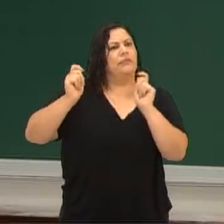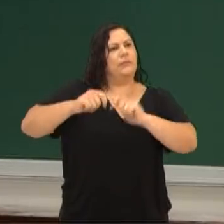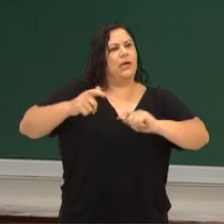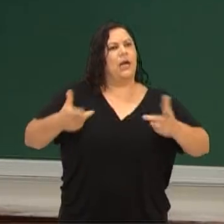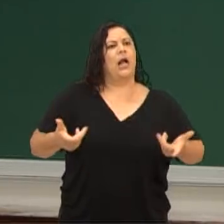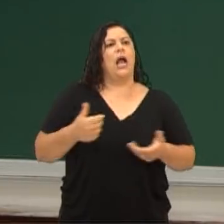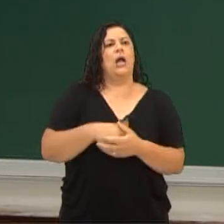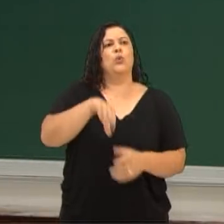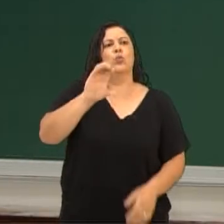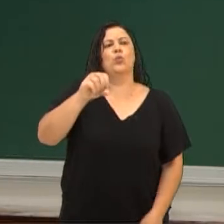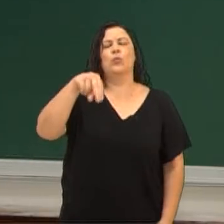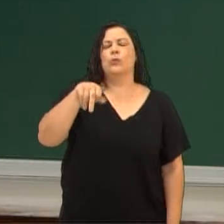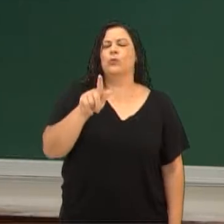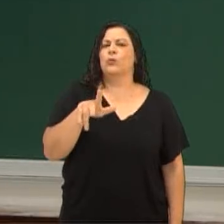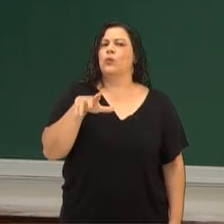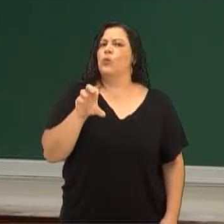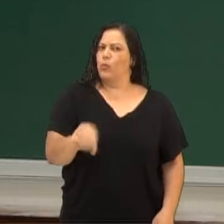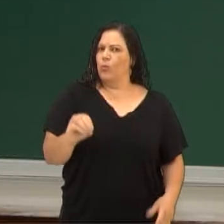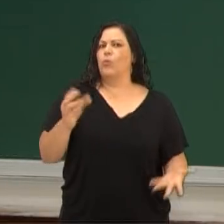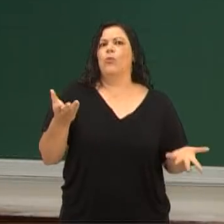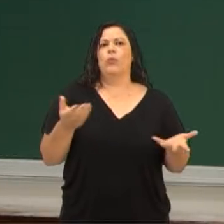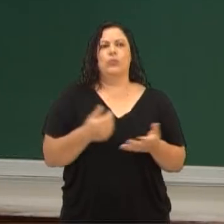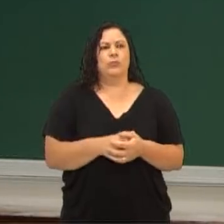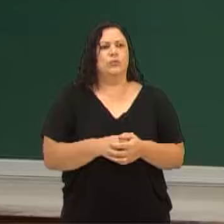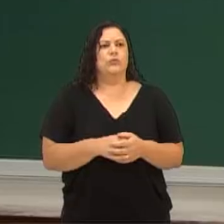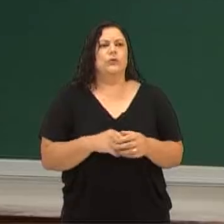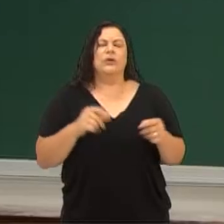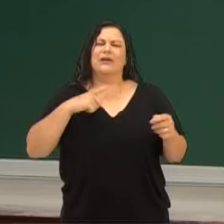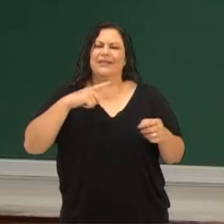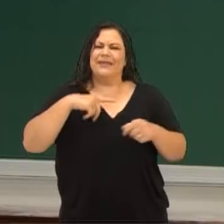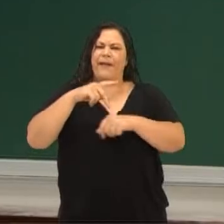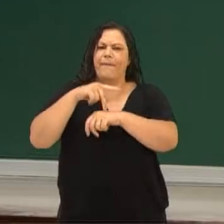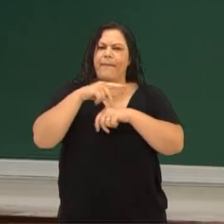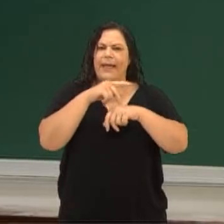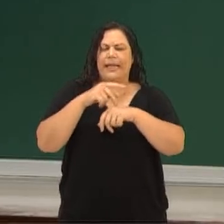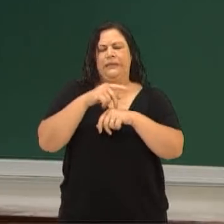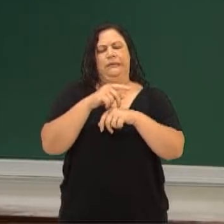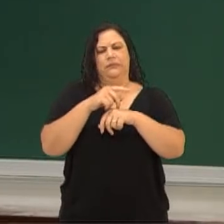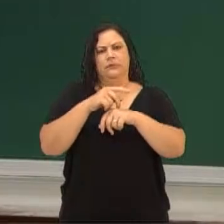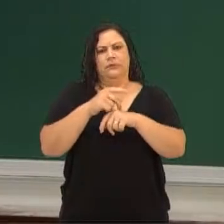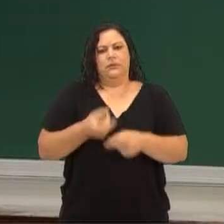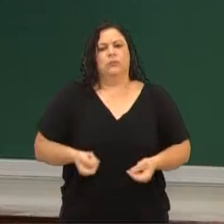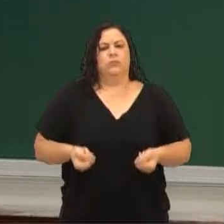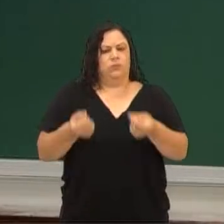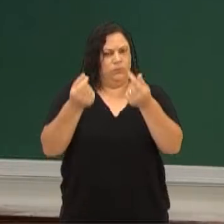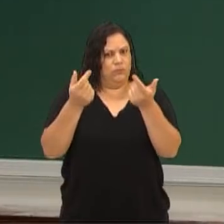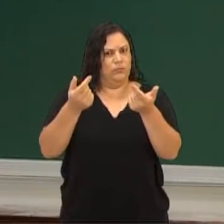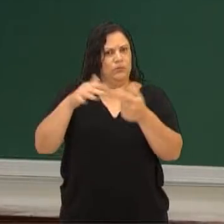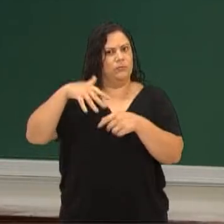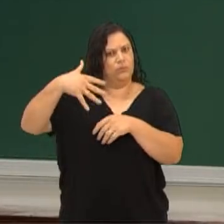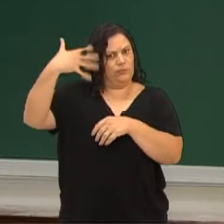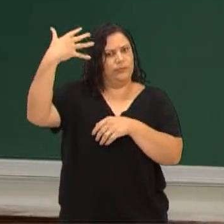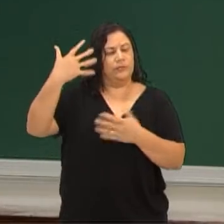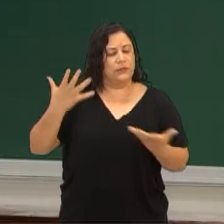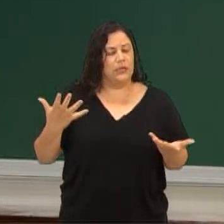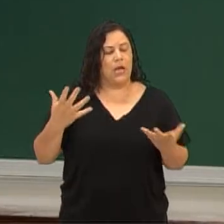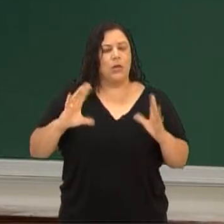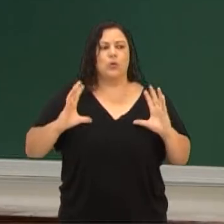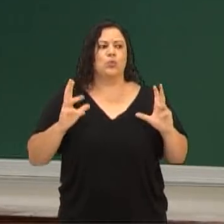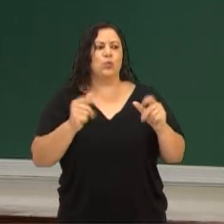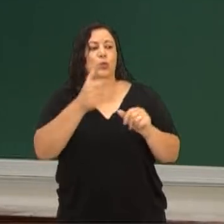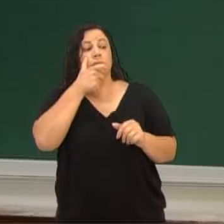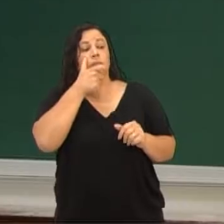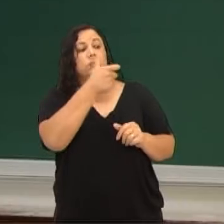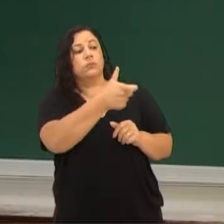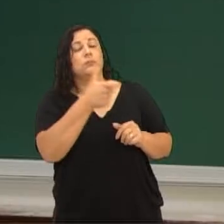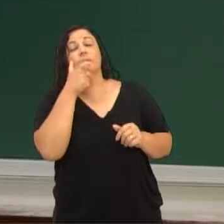da República do Congo, mineral, ela é muito grande, são minerais de alto valor de mercado, então todos querem, né? Quem não deseja ir